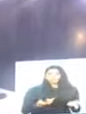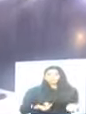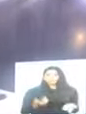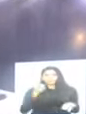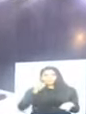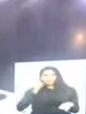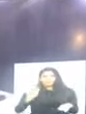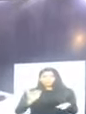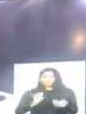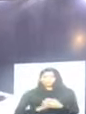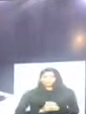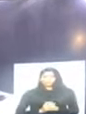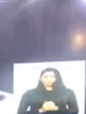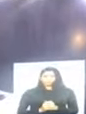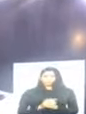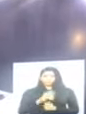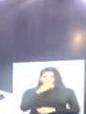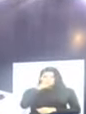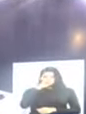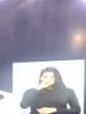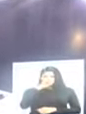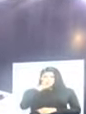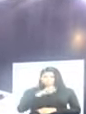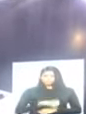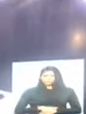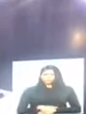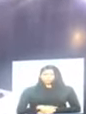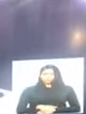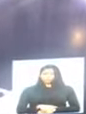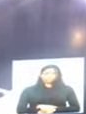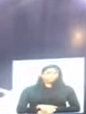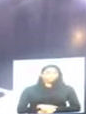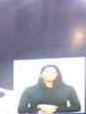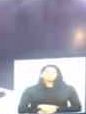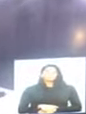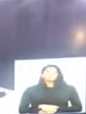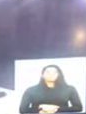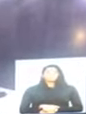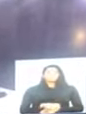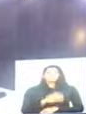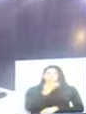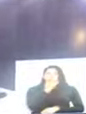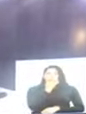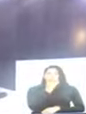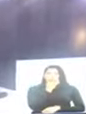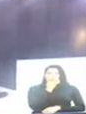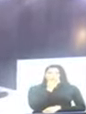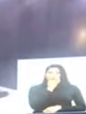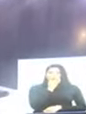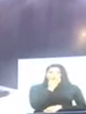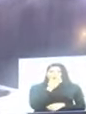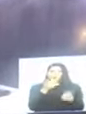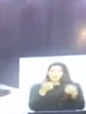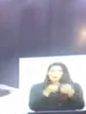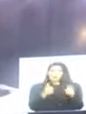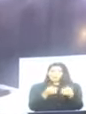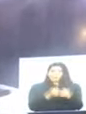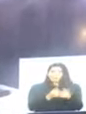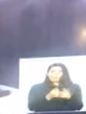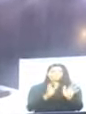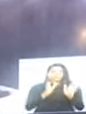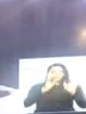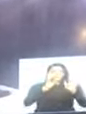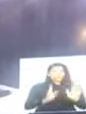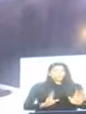da população de Aquiraz. A frota de veículos já foi trocada e o prefeito já adquiriu mais